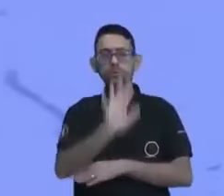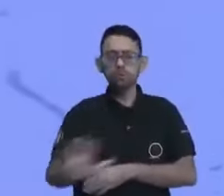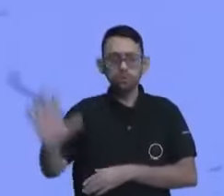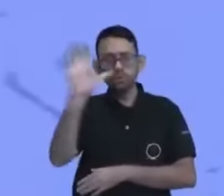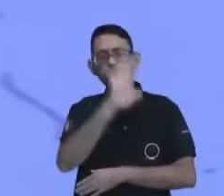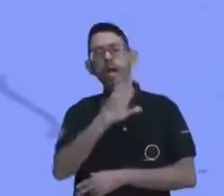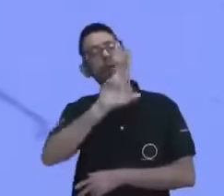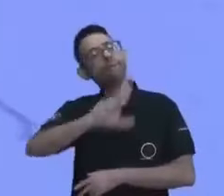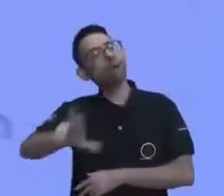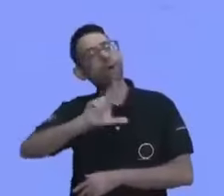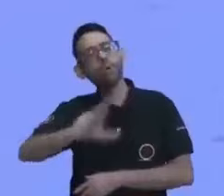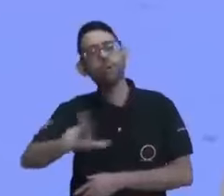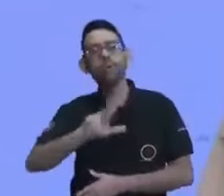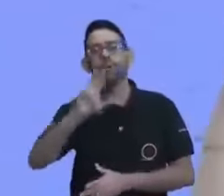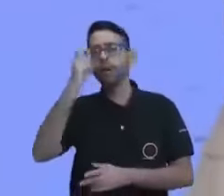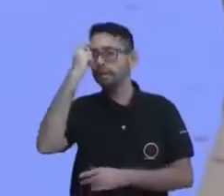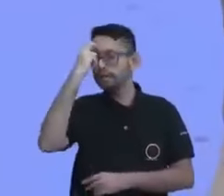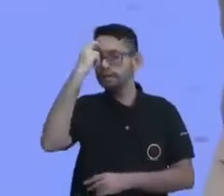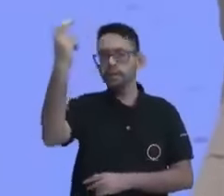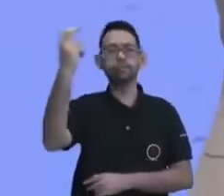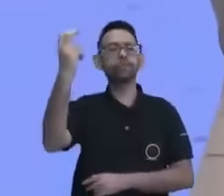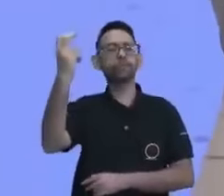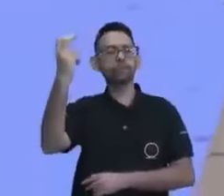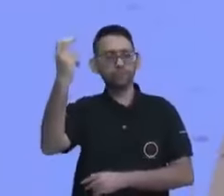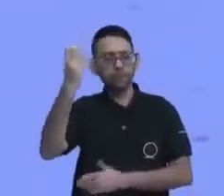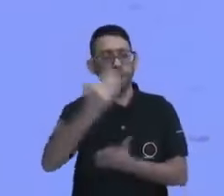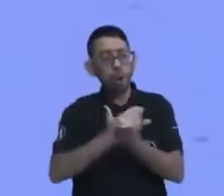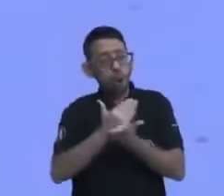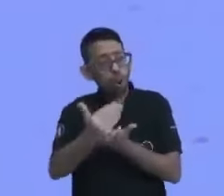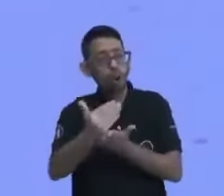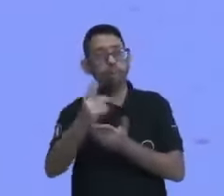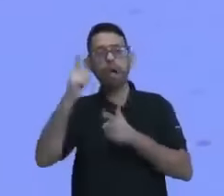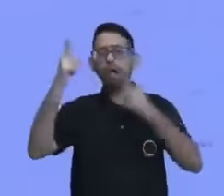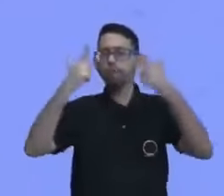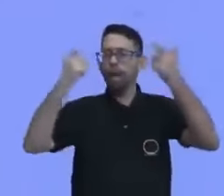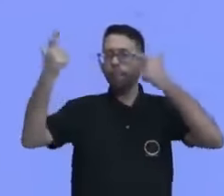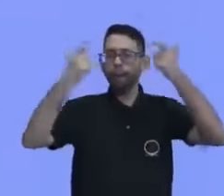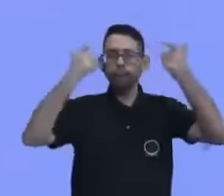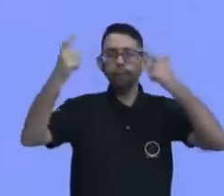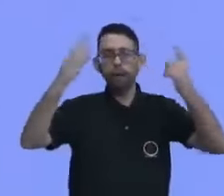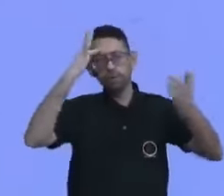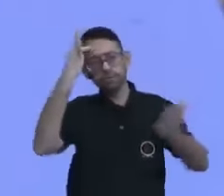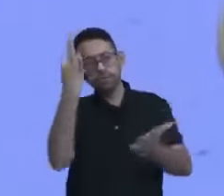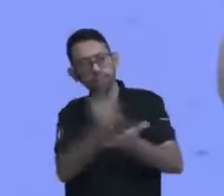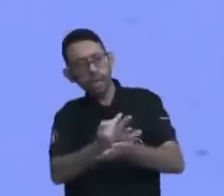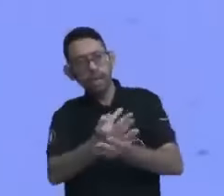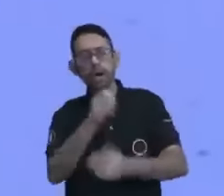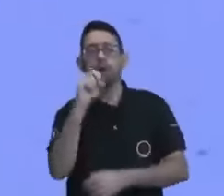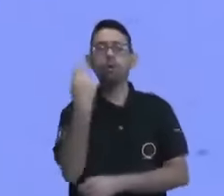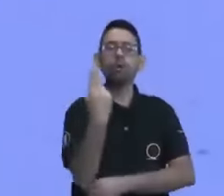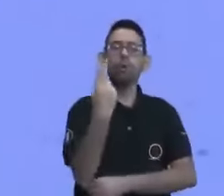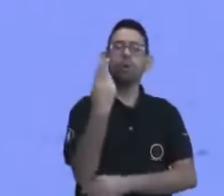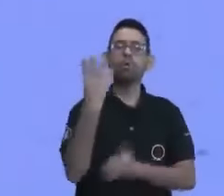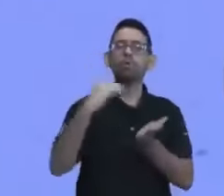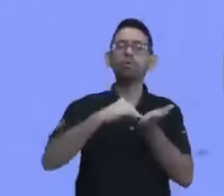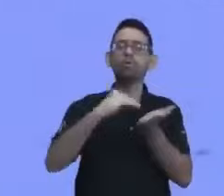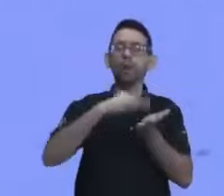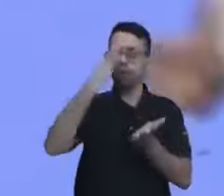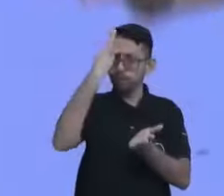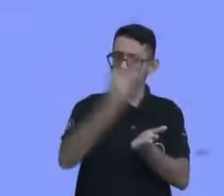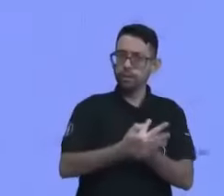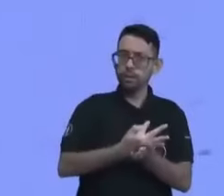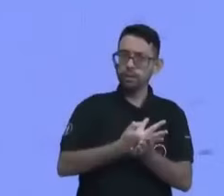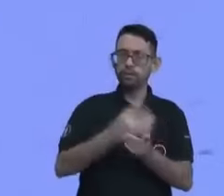humana que se trava Batalha Entre a Fé e a incredulidade isso é coisa muito séria meu